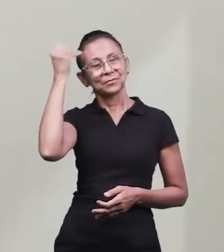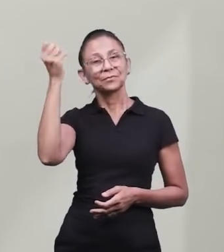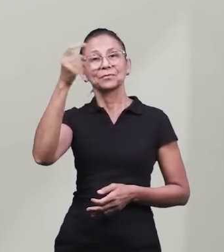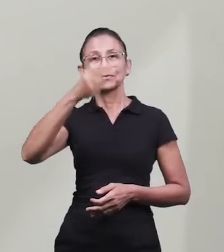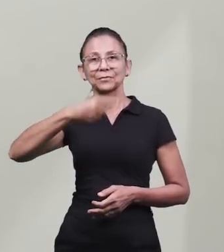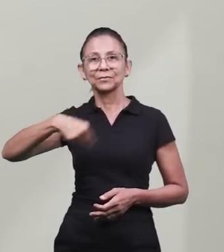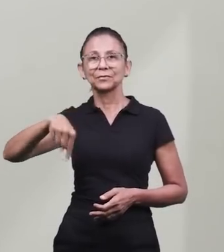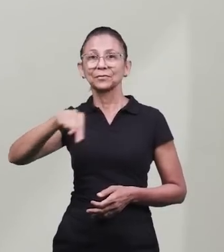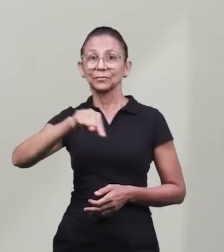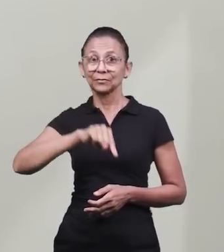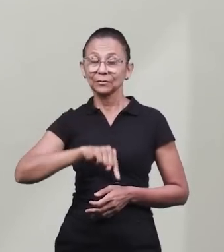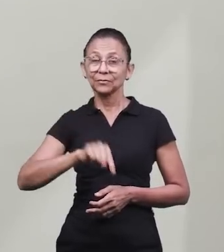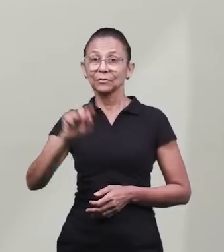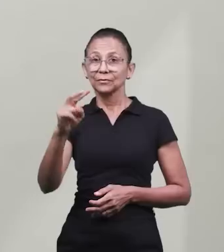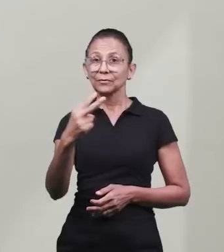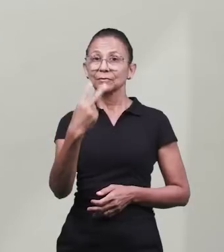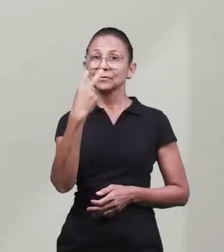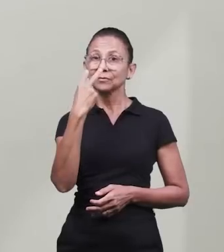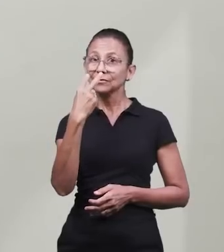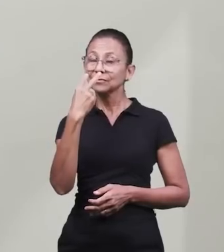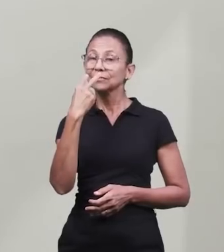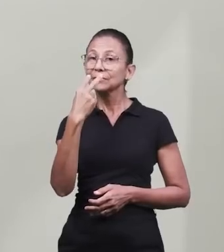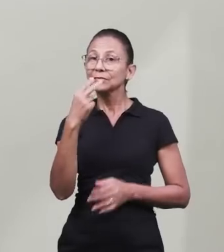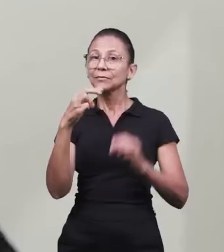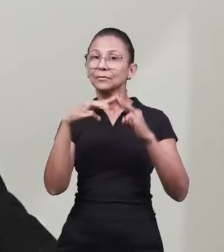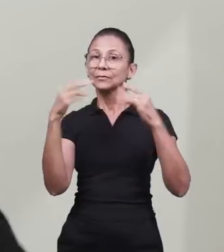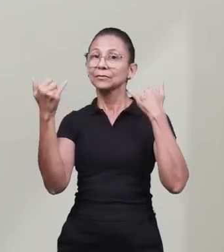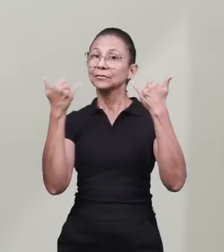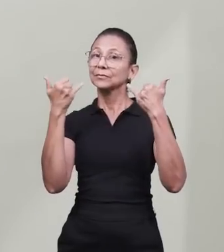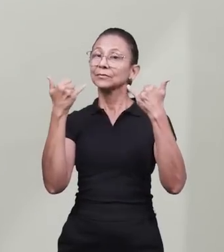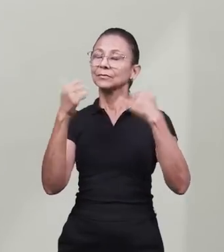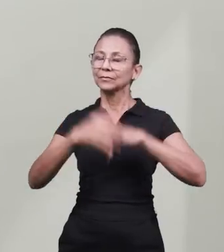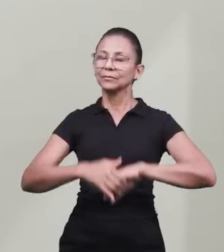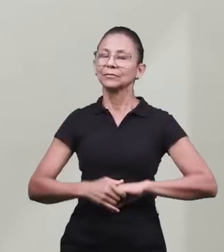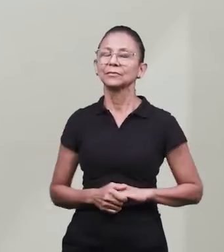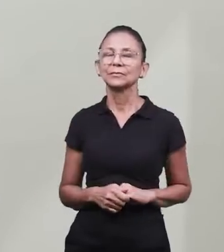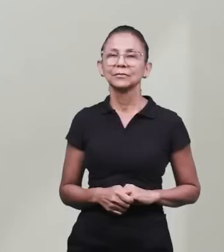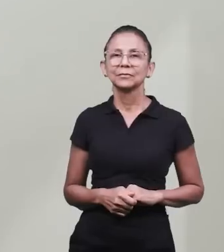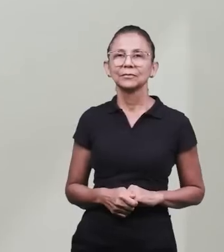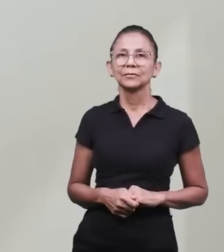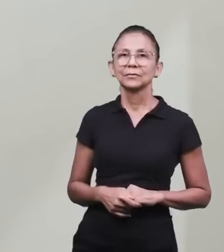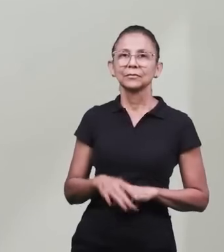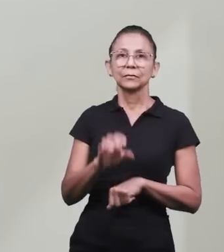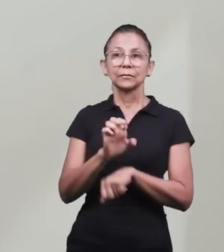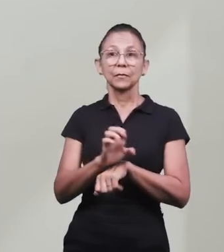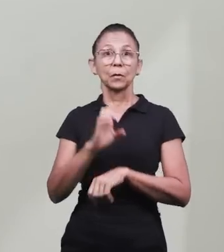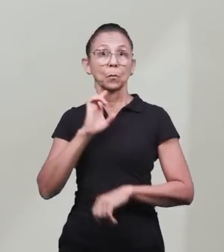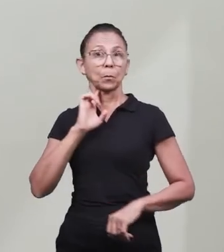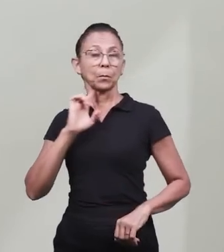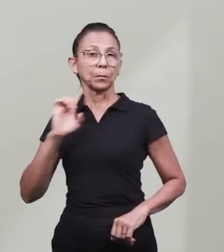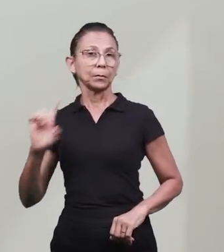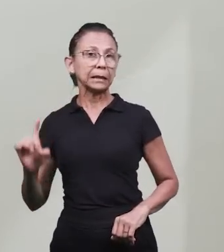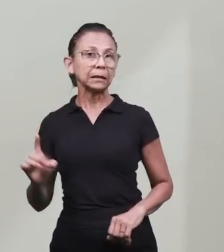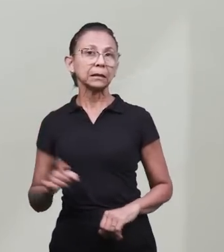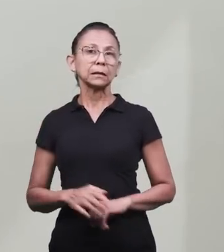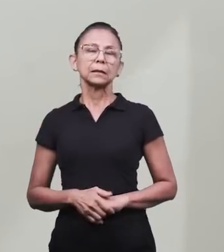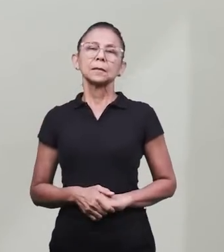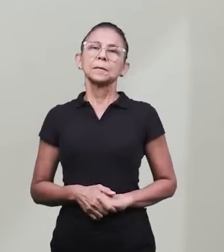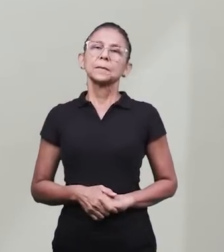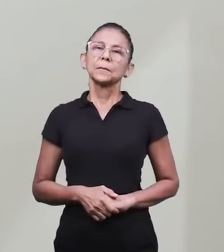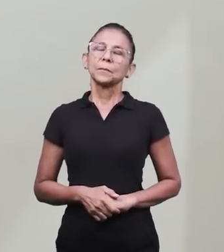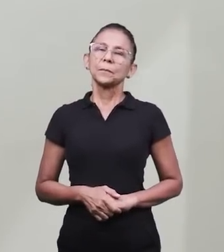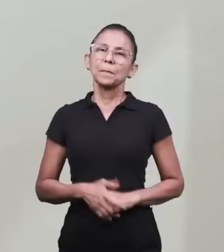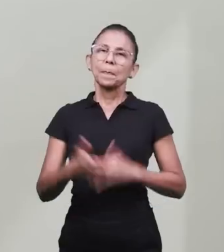Jesus aos nossos irmãos que nos acompanham no Manaim News. Aqui do estado de Minas Gerais, vamos trazer